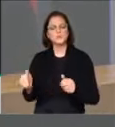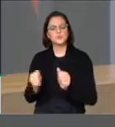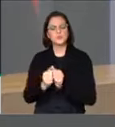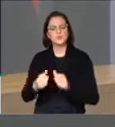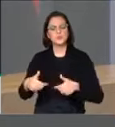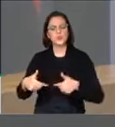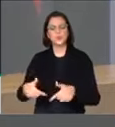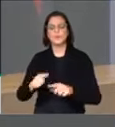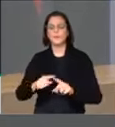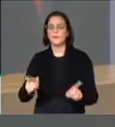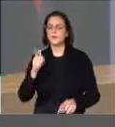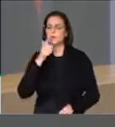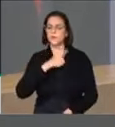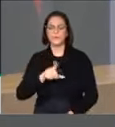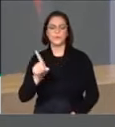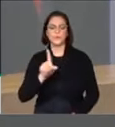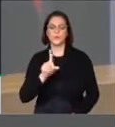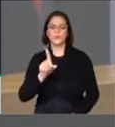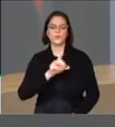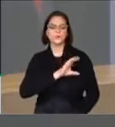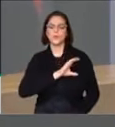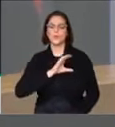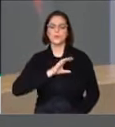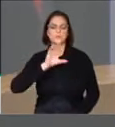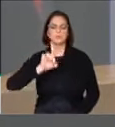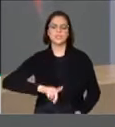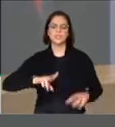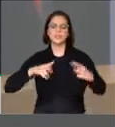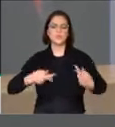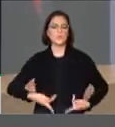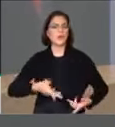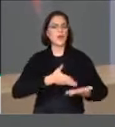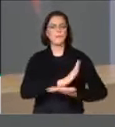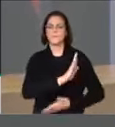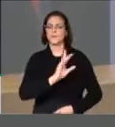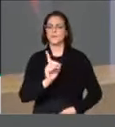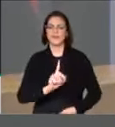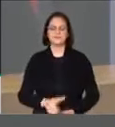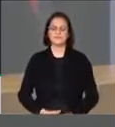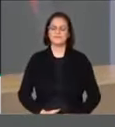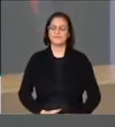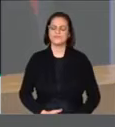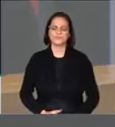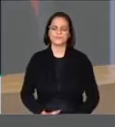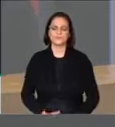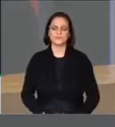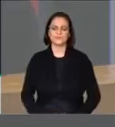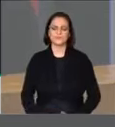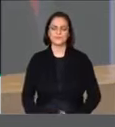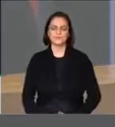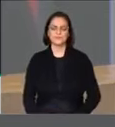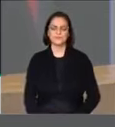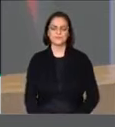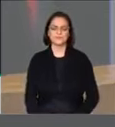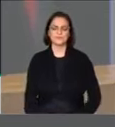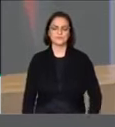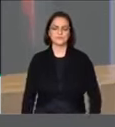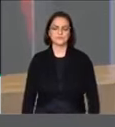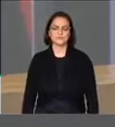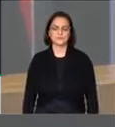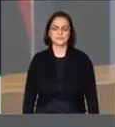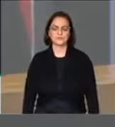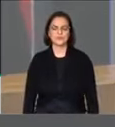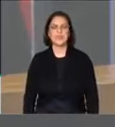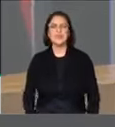sequer aprovar na Comissão de Direitos Humanos. Conseguimos uma aprovação por uma